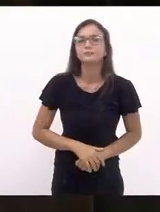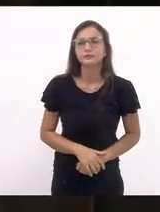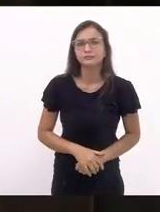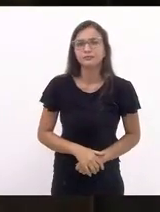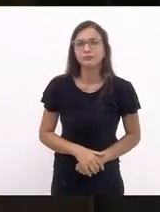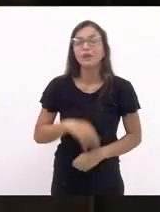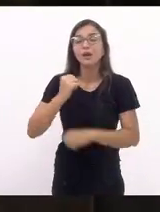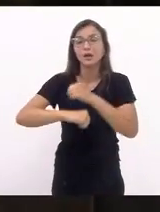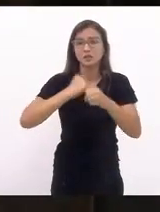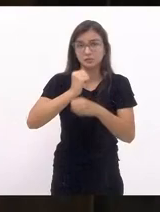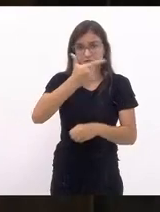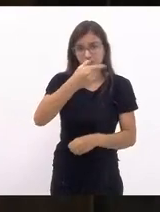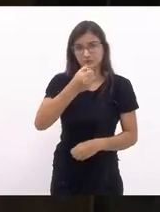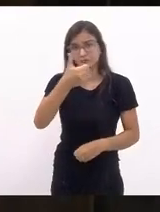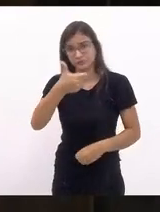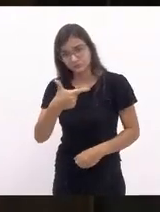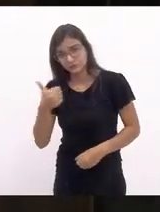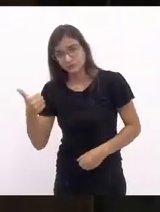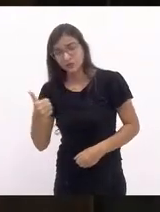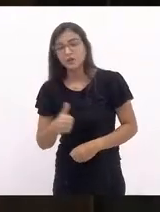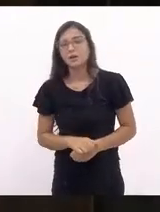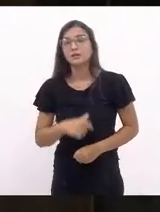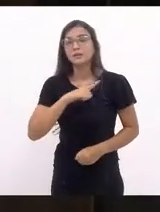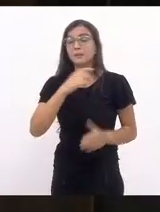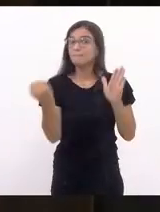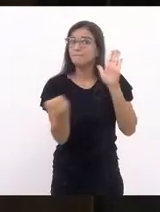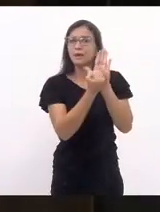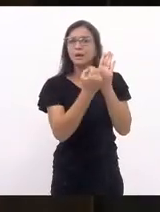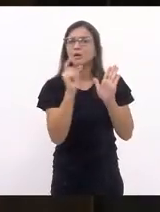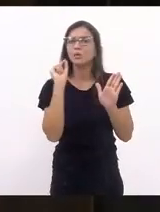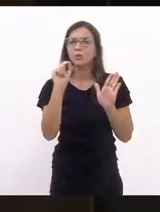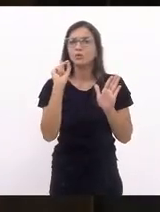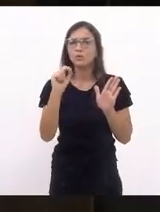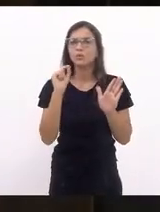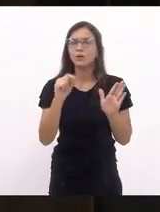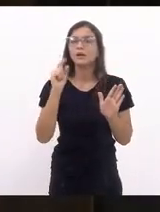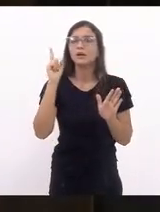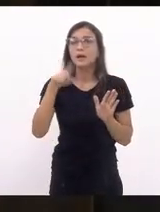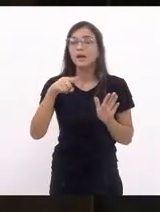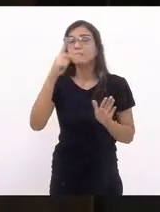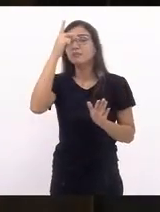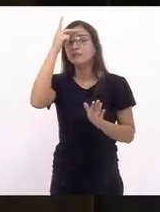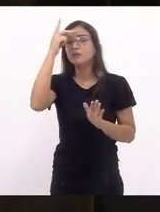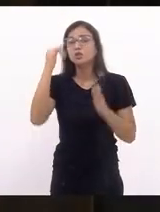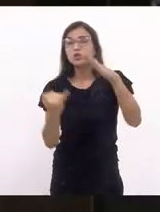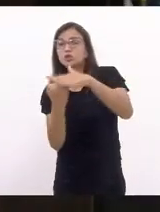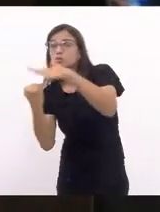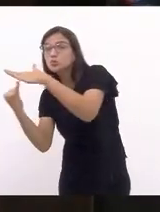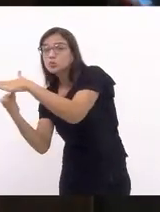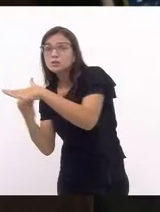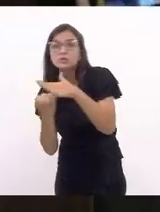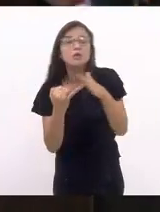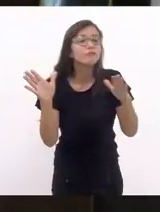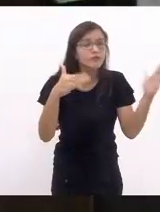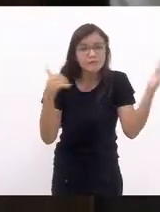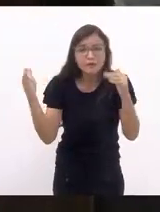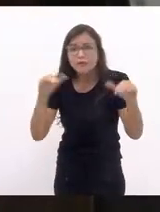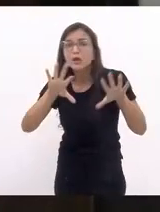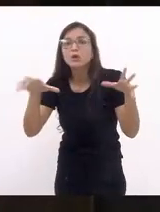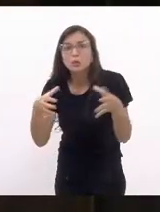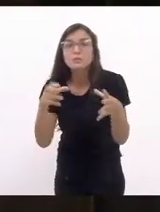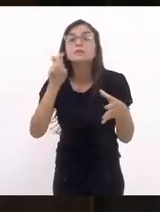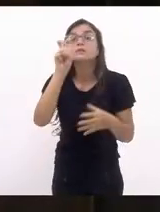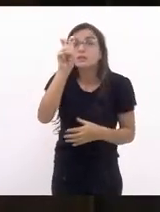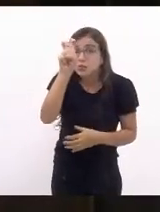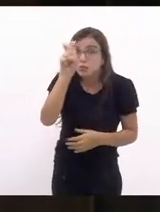o ano também foi marcado pela mar pela entrada de mais cinco novas instituições no Raul Gil cidades que